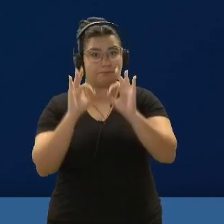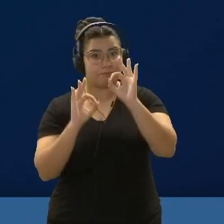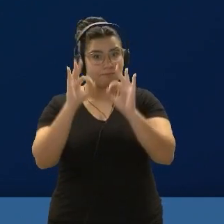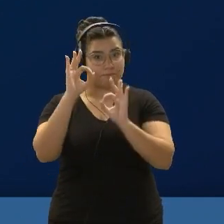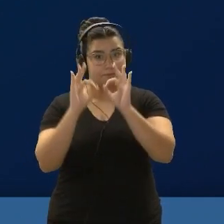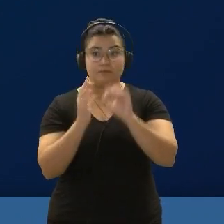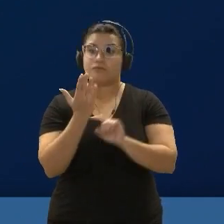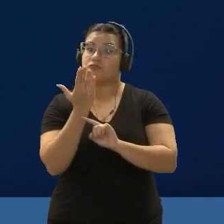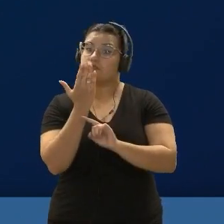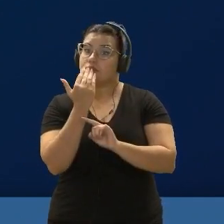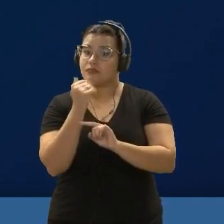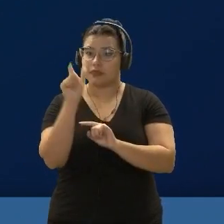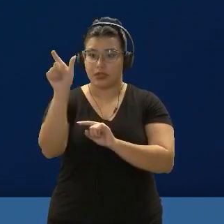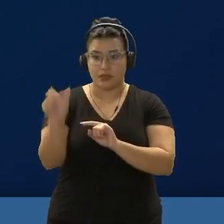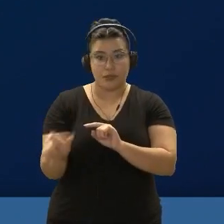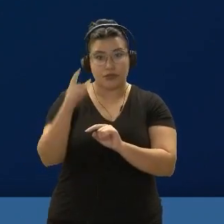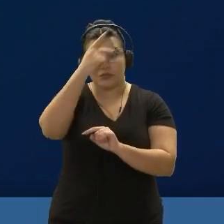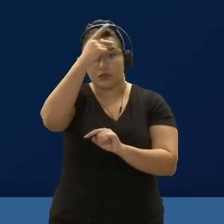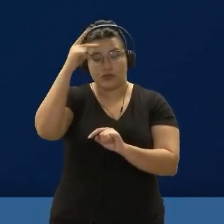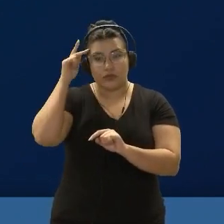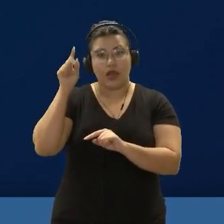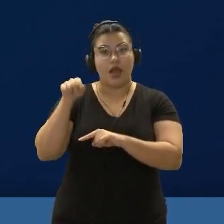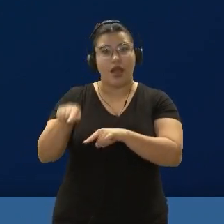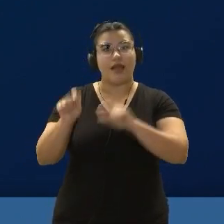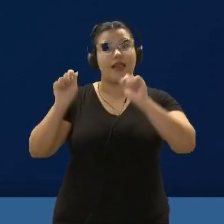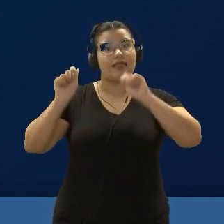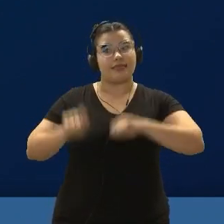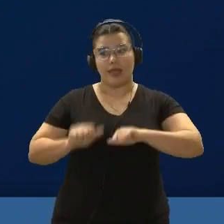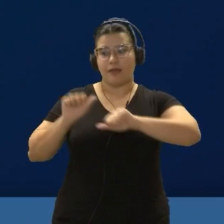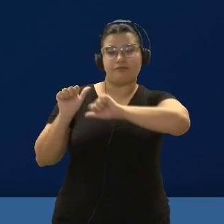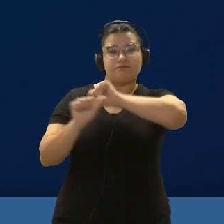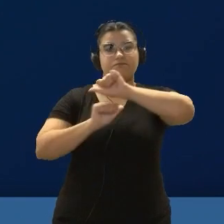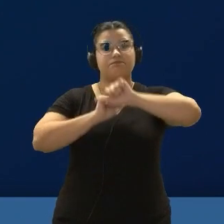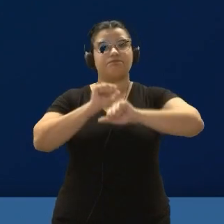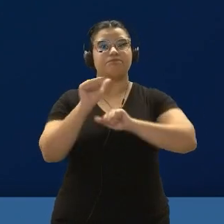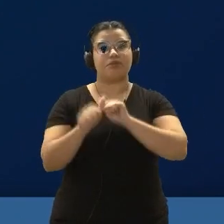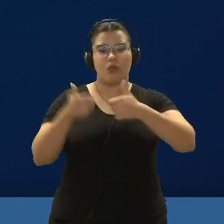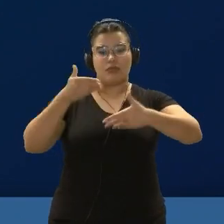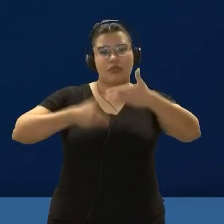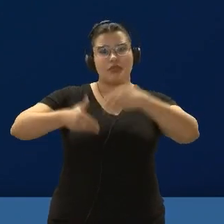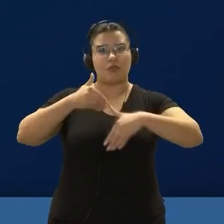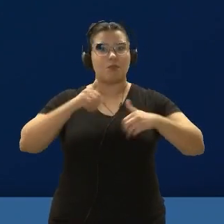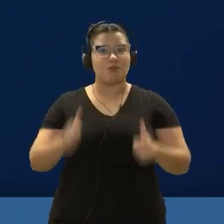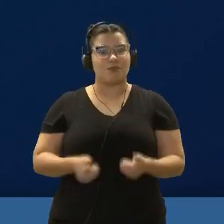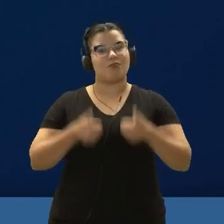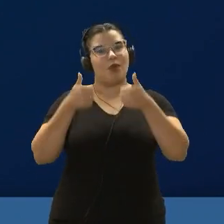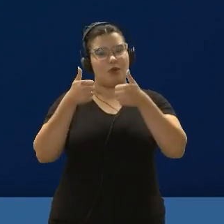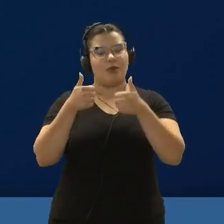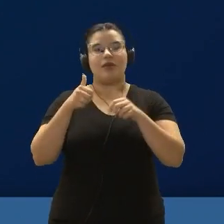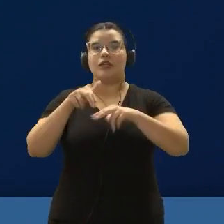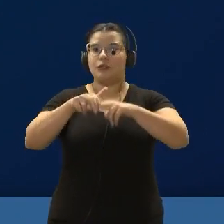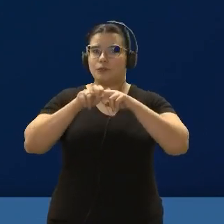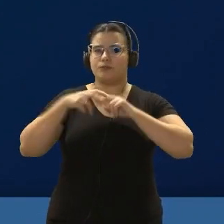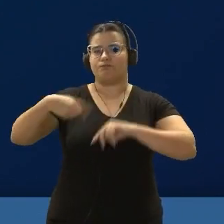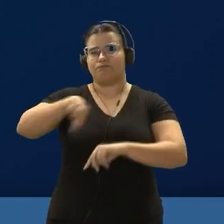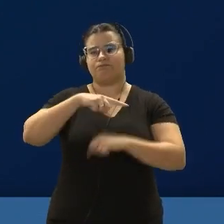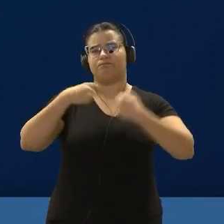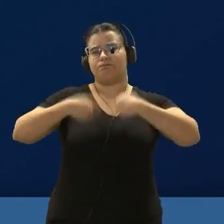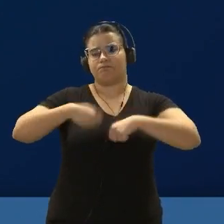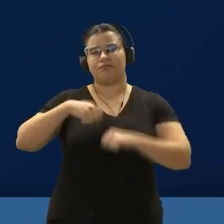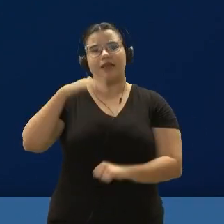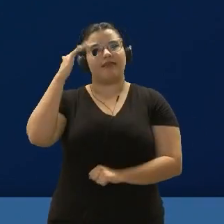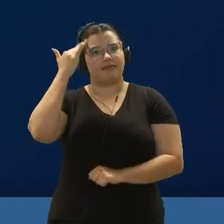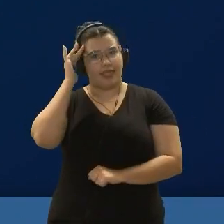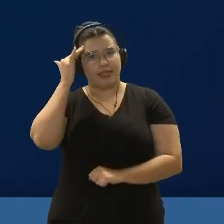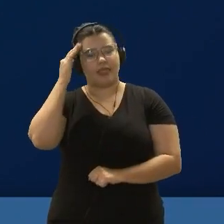a nutrição desse paciente, ele vai ter um contexto de tratamento muito melhor. E é por isso que a gente precisa entender que